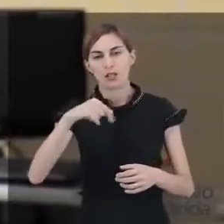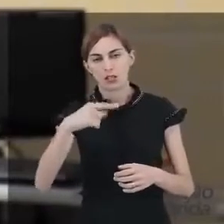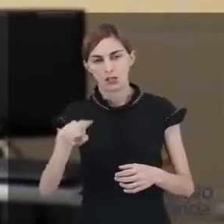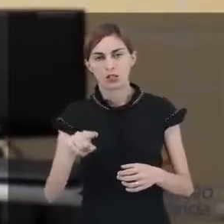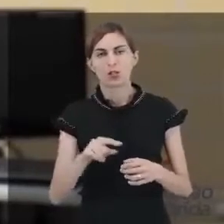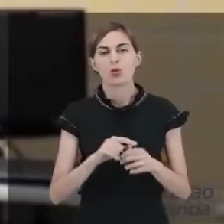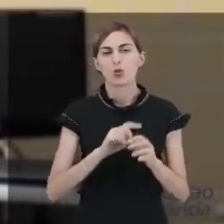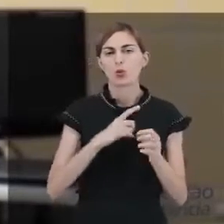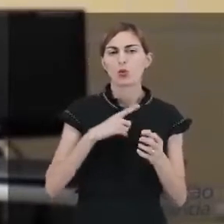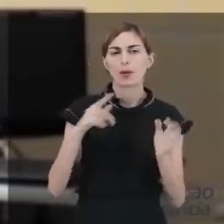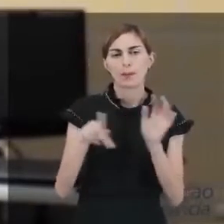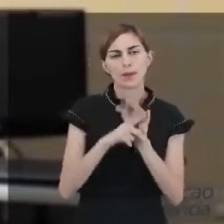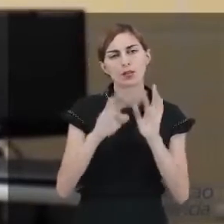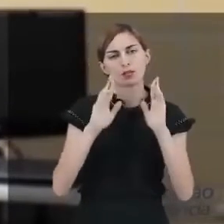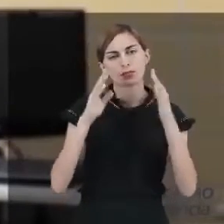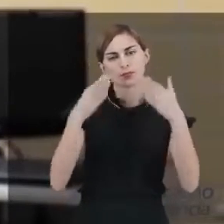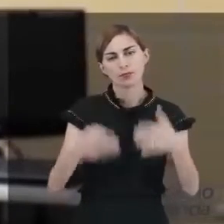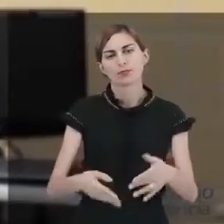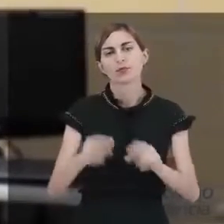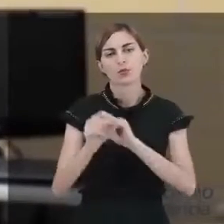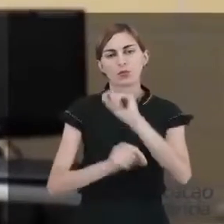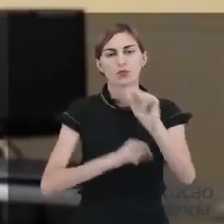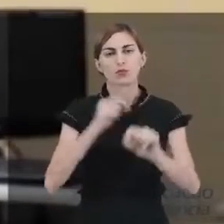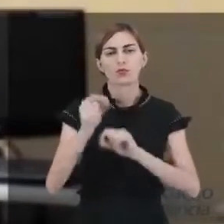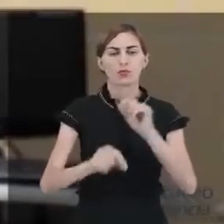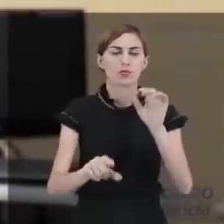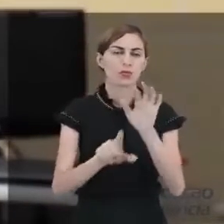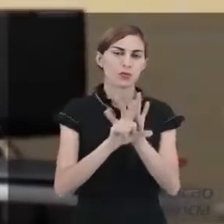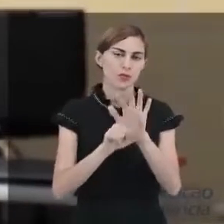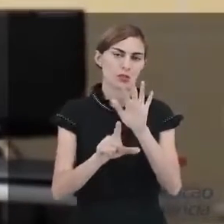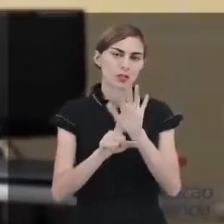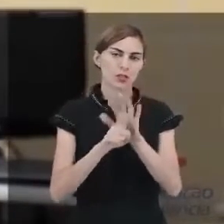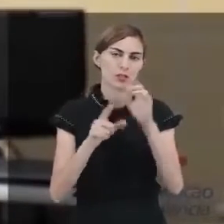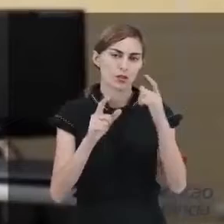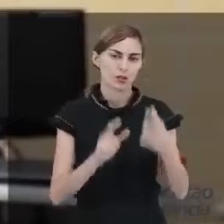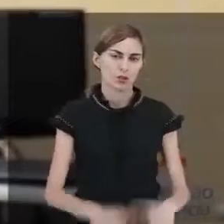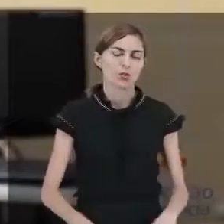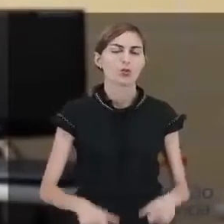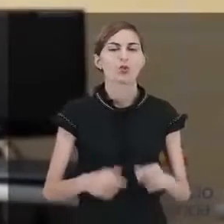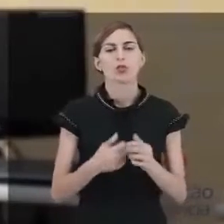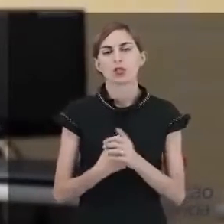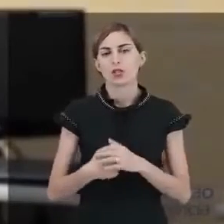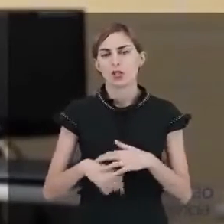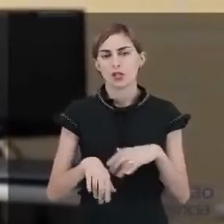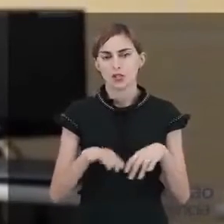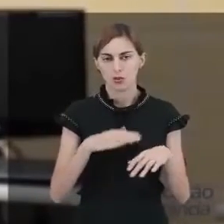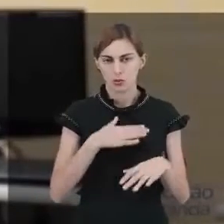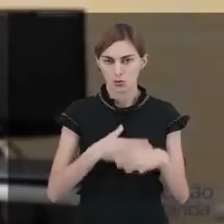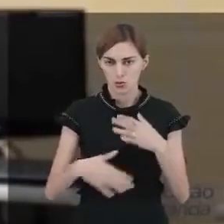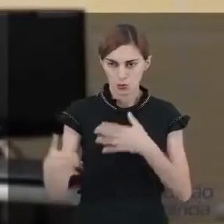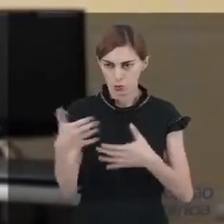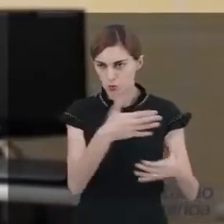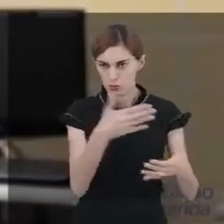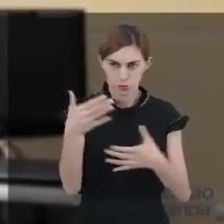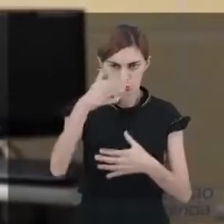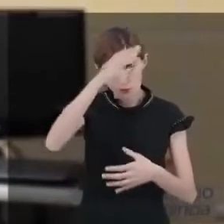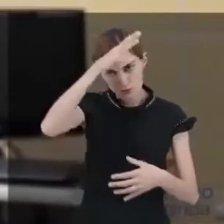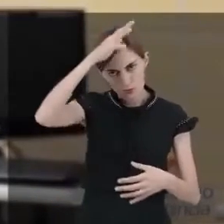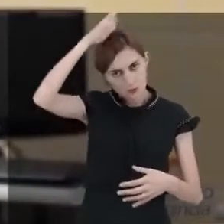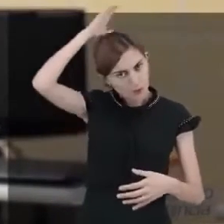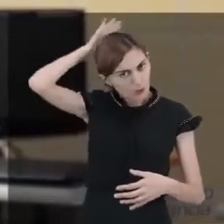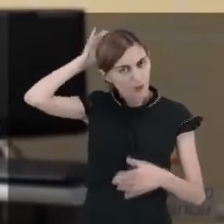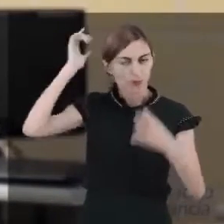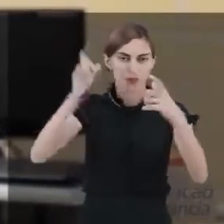quais são as finalidades? Aí, normalmente, o que acontece é que as legislações locais, as legislações dos corpos de bombeiros locais, é que